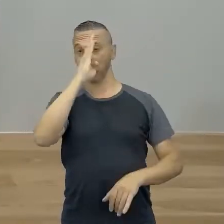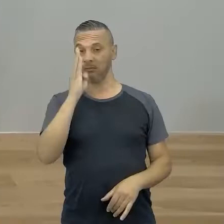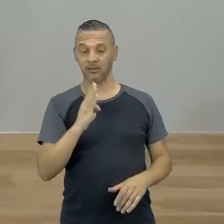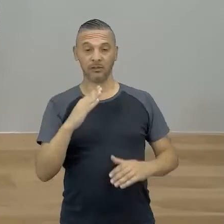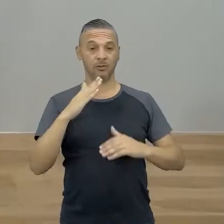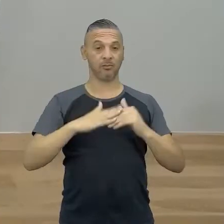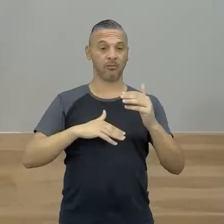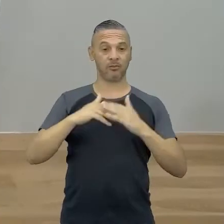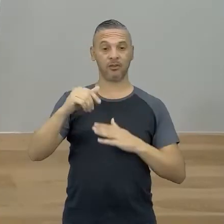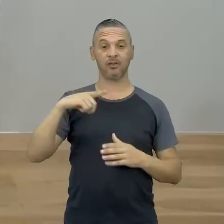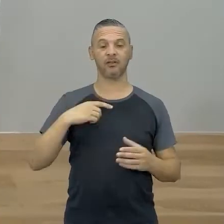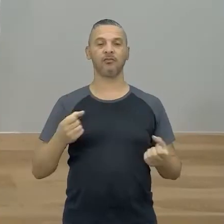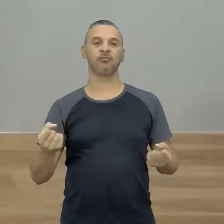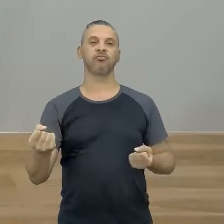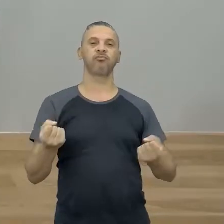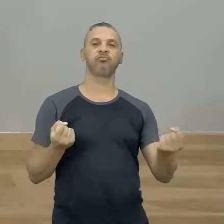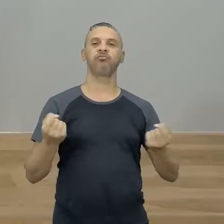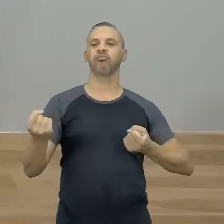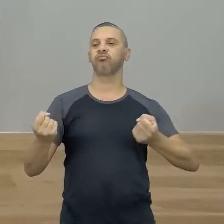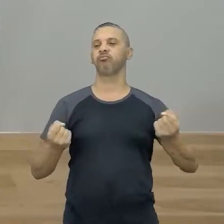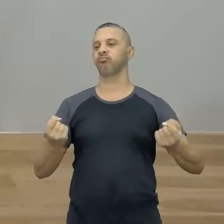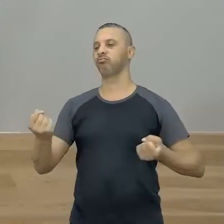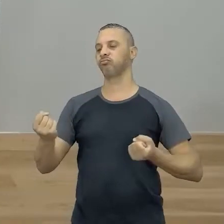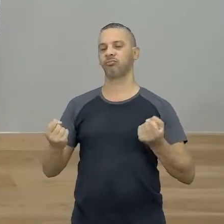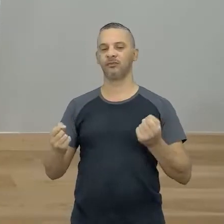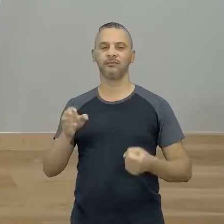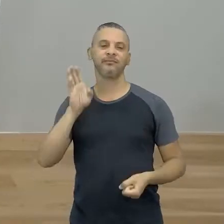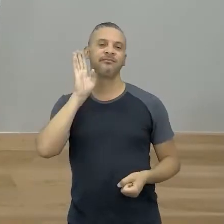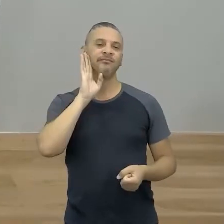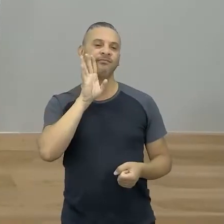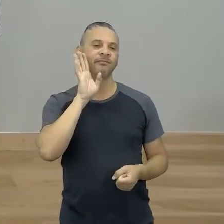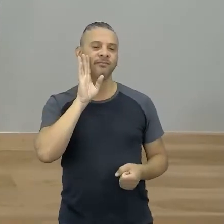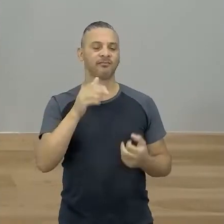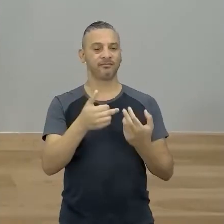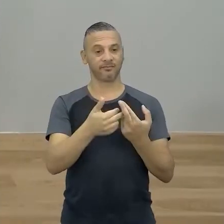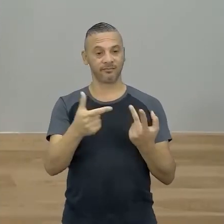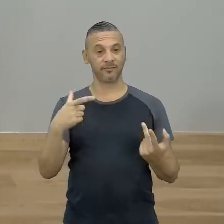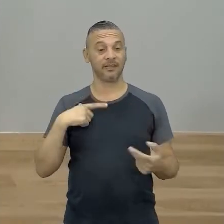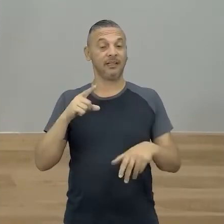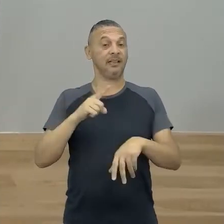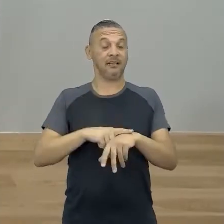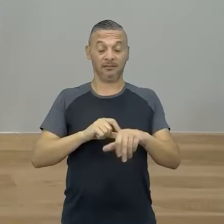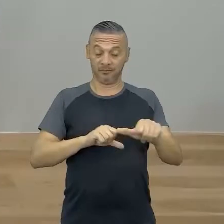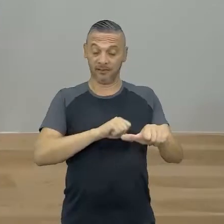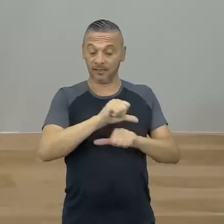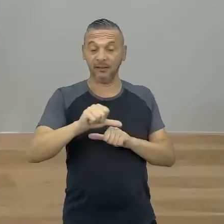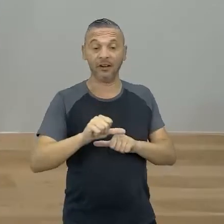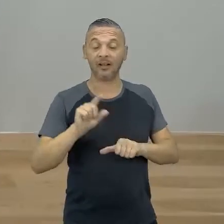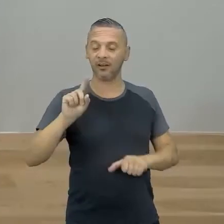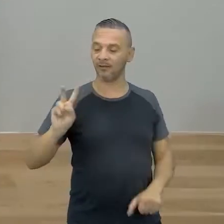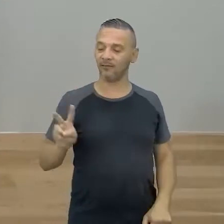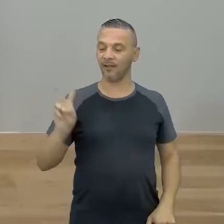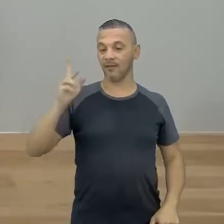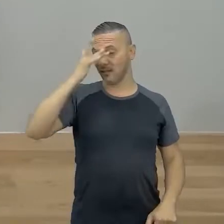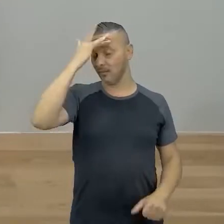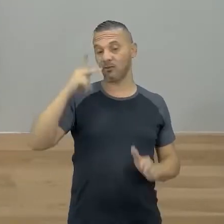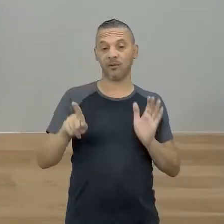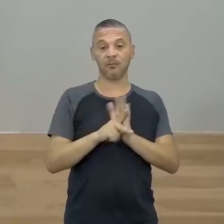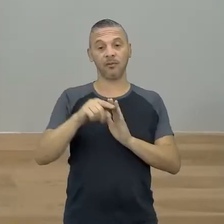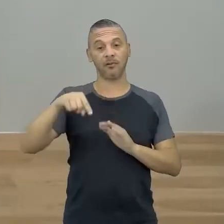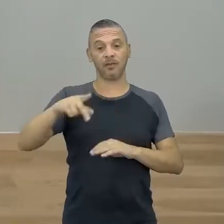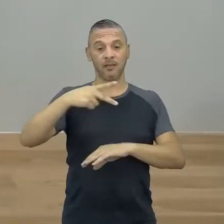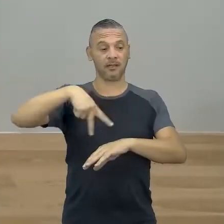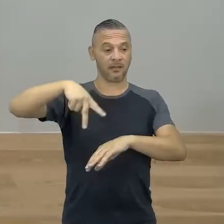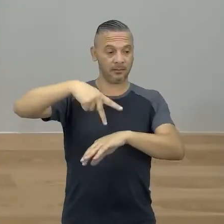que dirigem os caminhões. Sim, sim. Achei bem... É porque, assim, né, tava na hora mesmo de valorizar. Sim, inclusive com relação